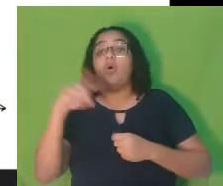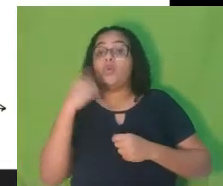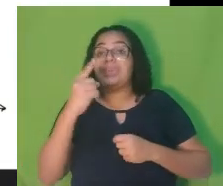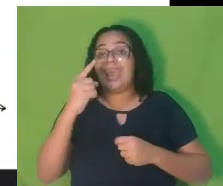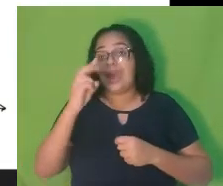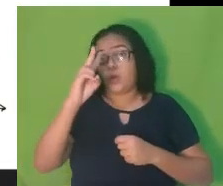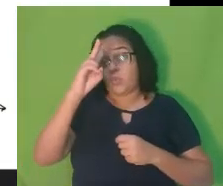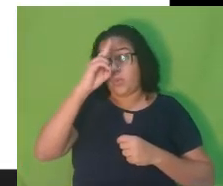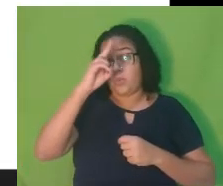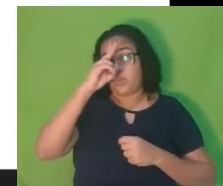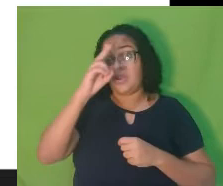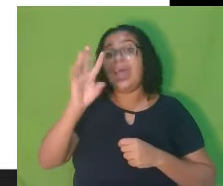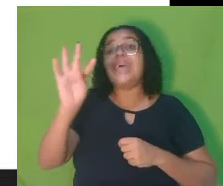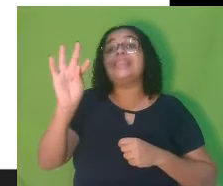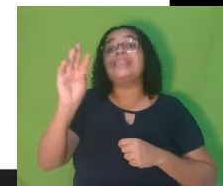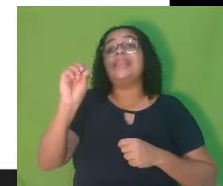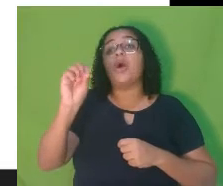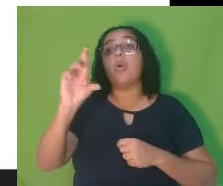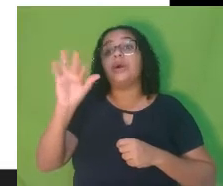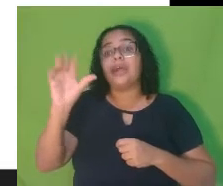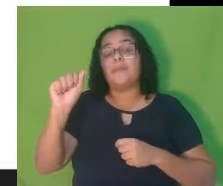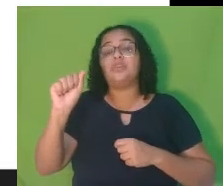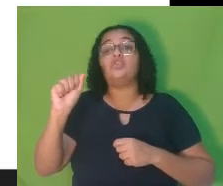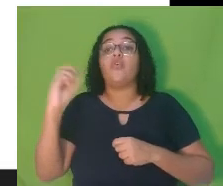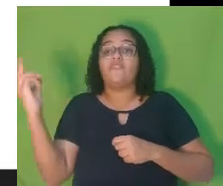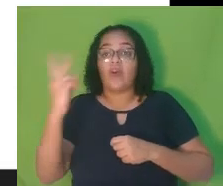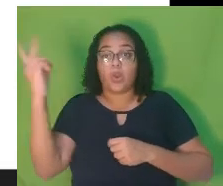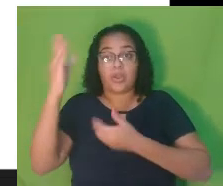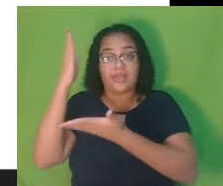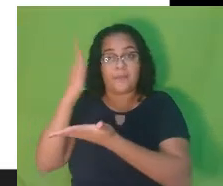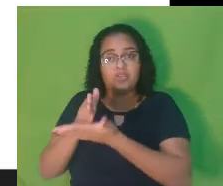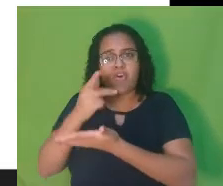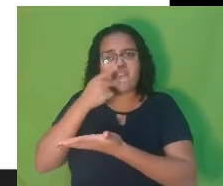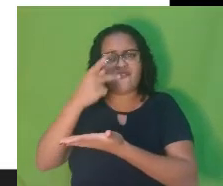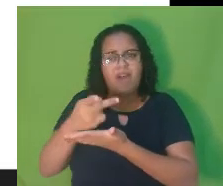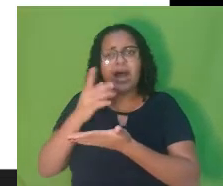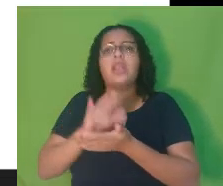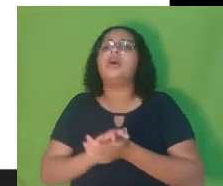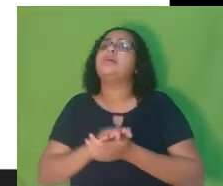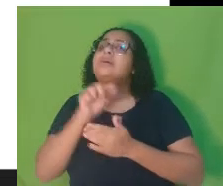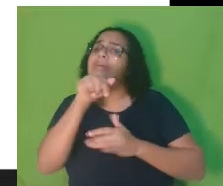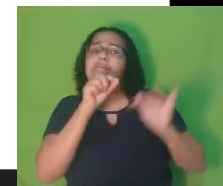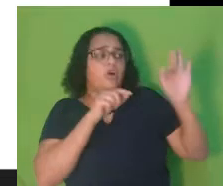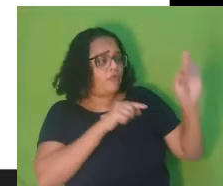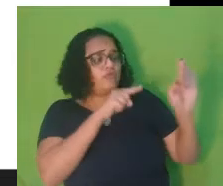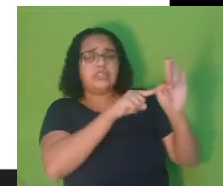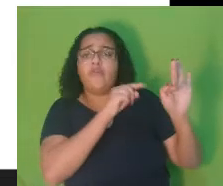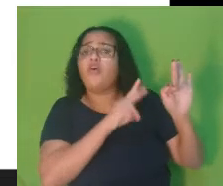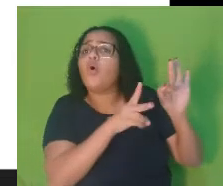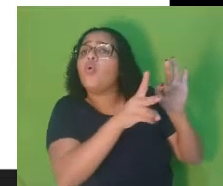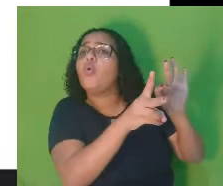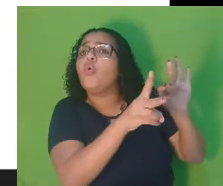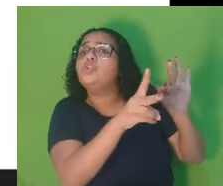O que o teorema do valor intermediário diz é que, se a sua função for contínua,